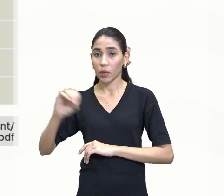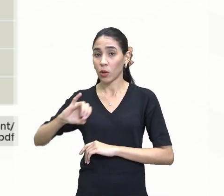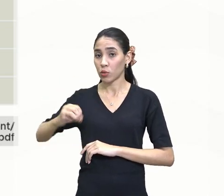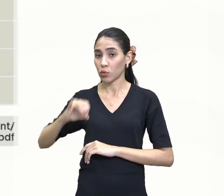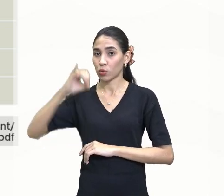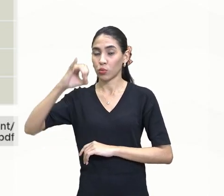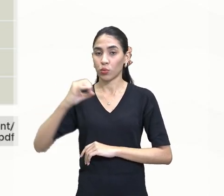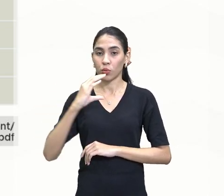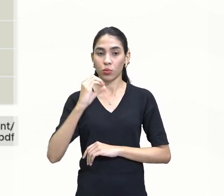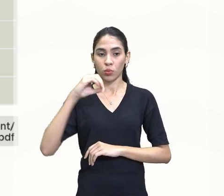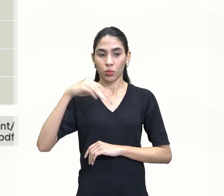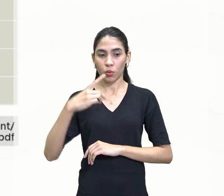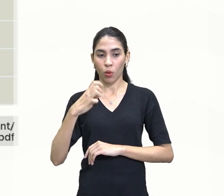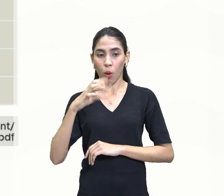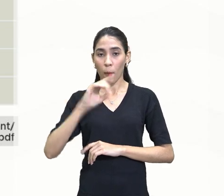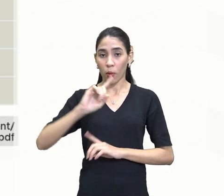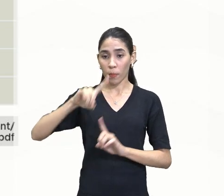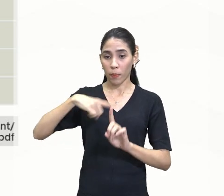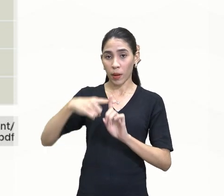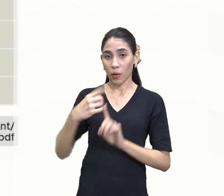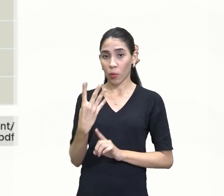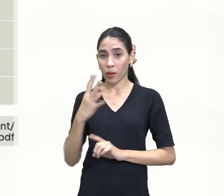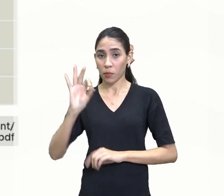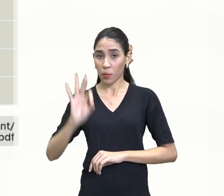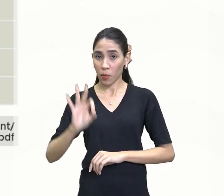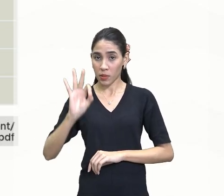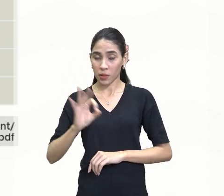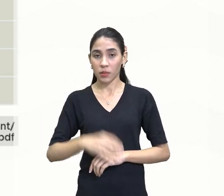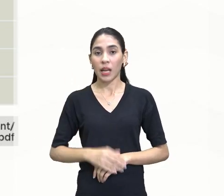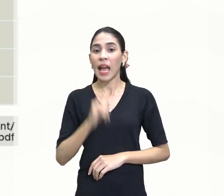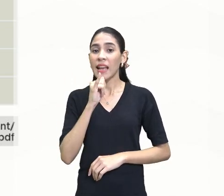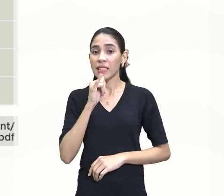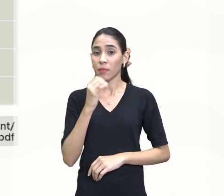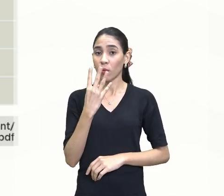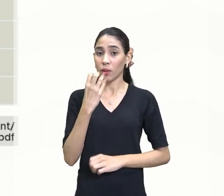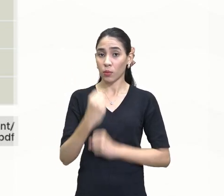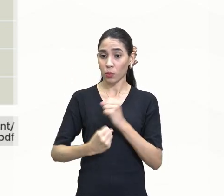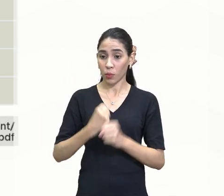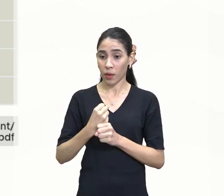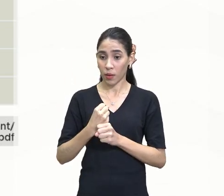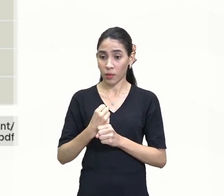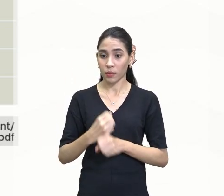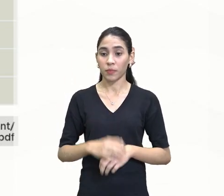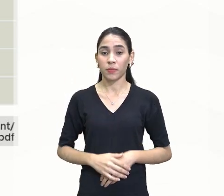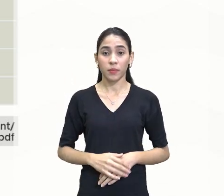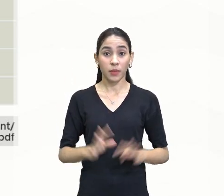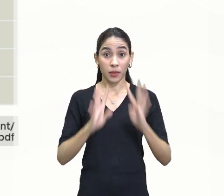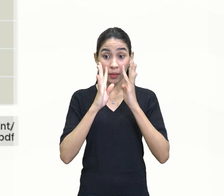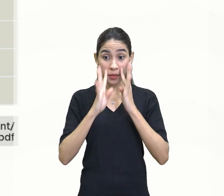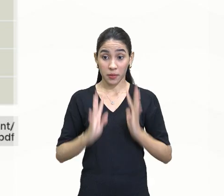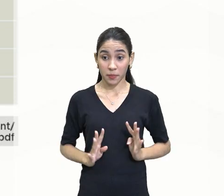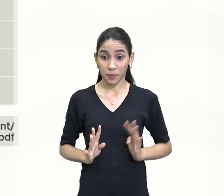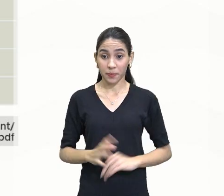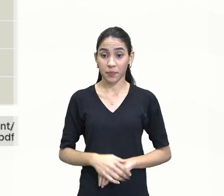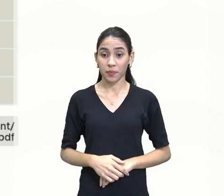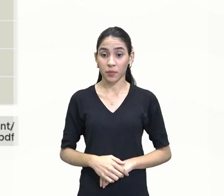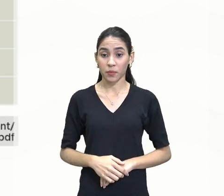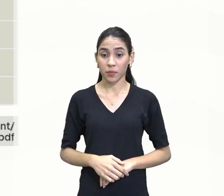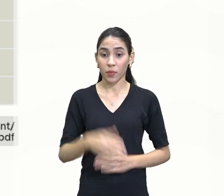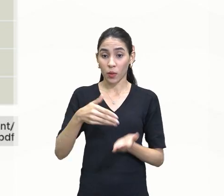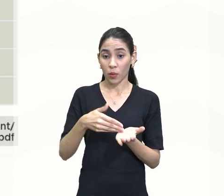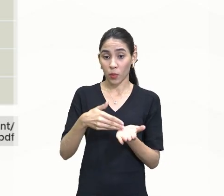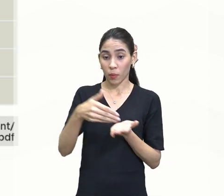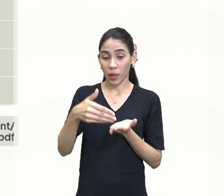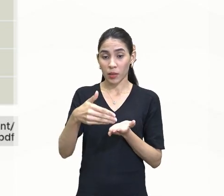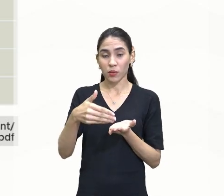de 4% ao ano. Então, nós temos aí 4 anos, certo? Atenção, então, aqui. O valor